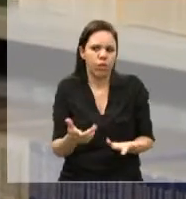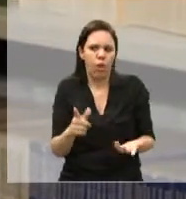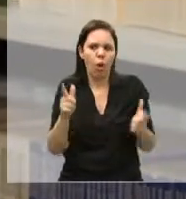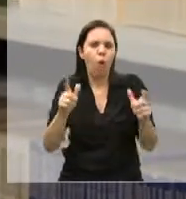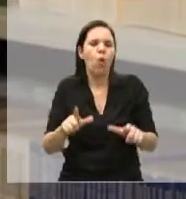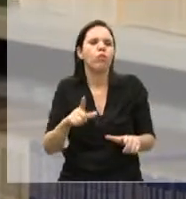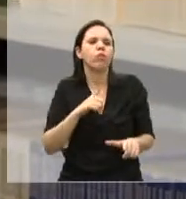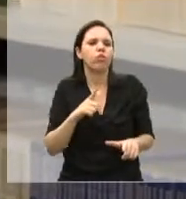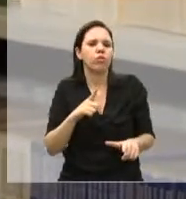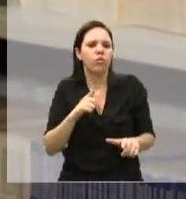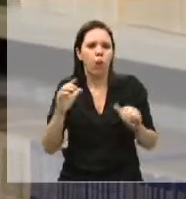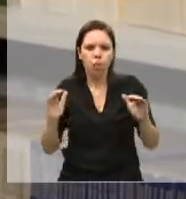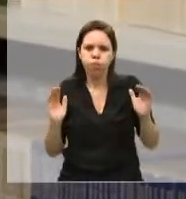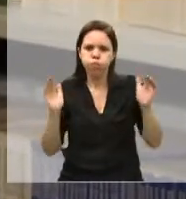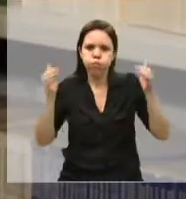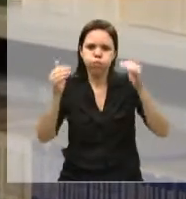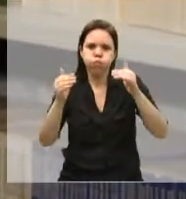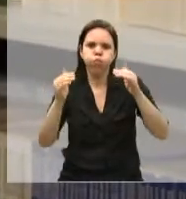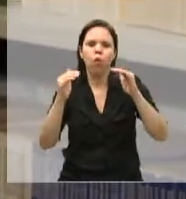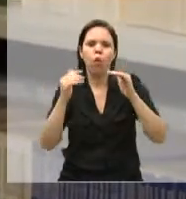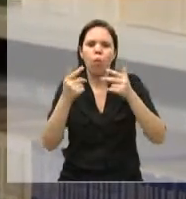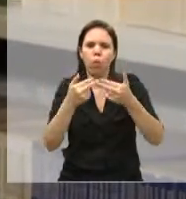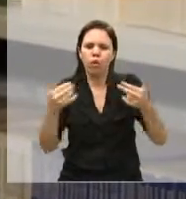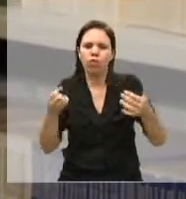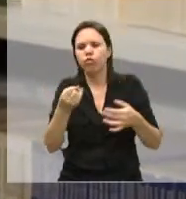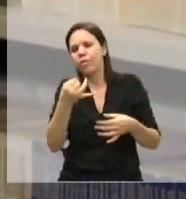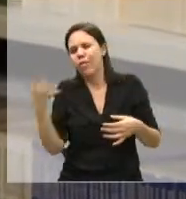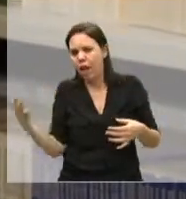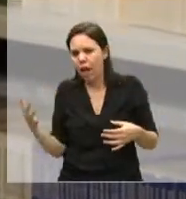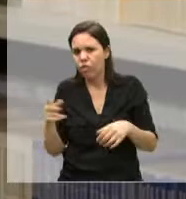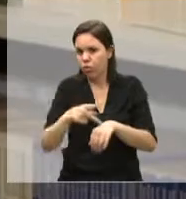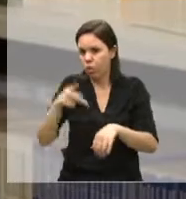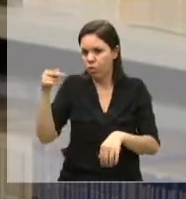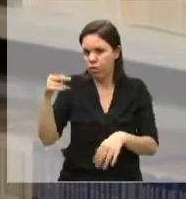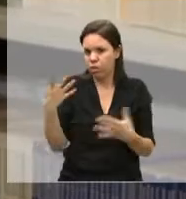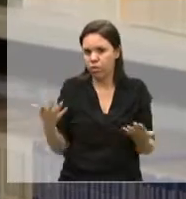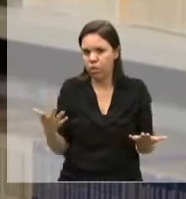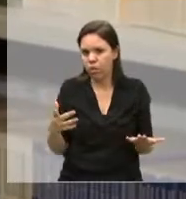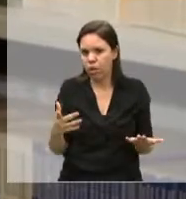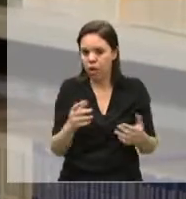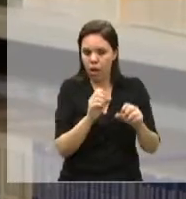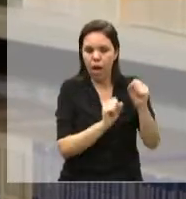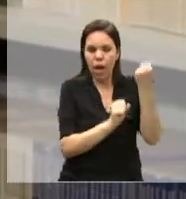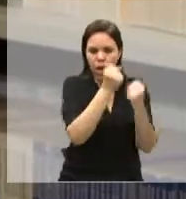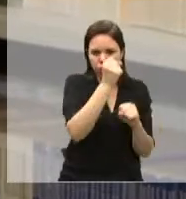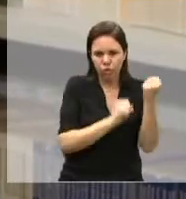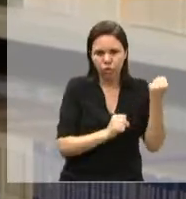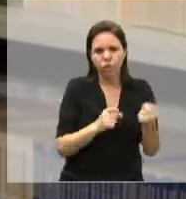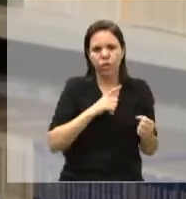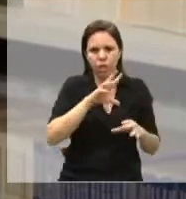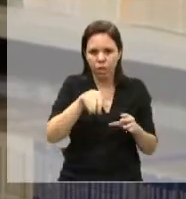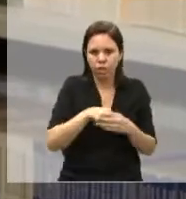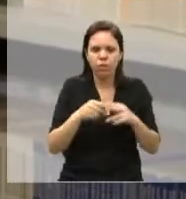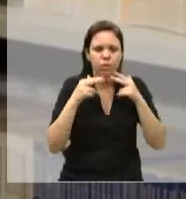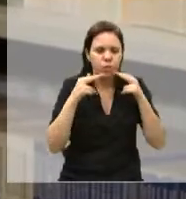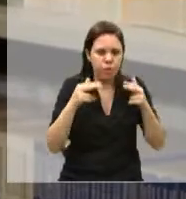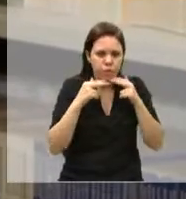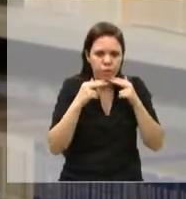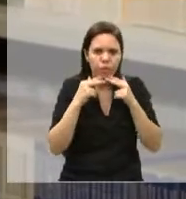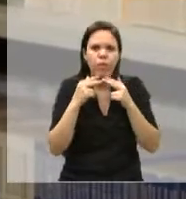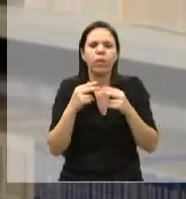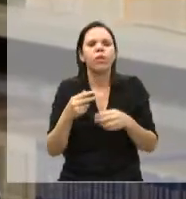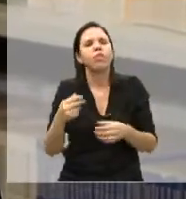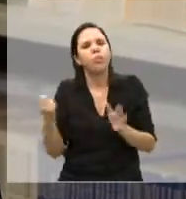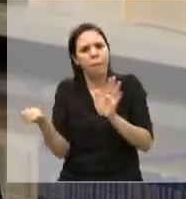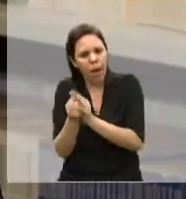grande concentração de pós-graduação, as indústrias são mais inovativas, o número de patentes aumenta, então